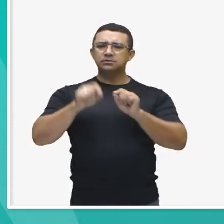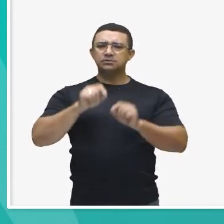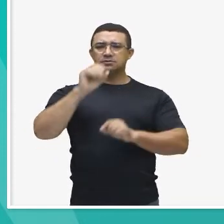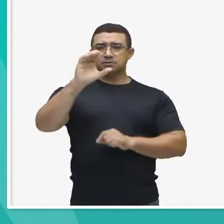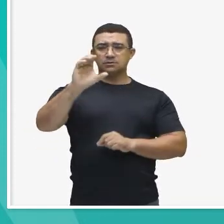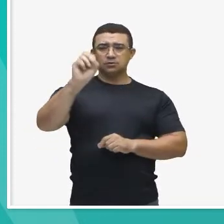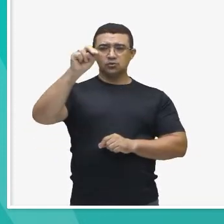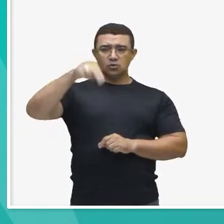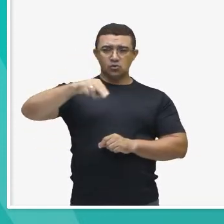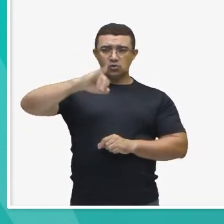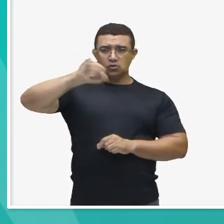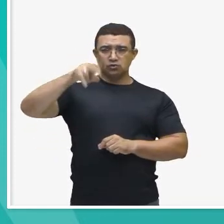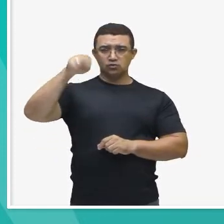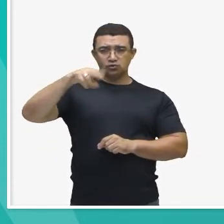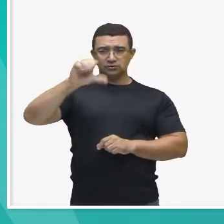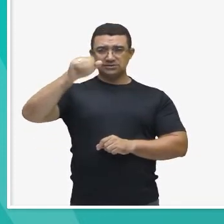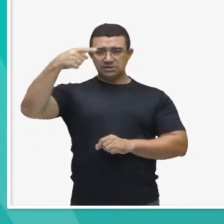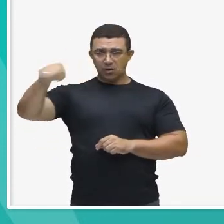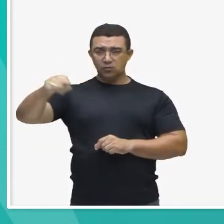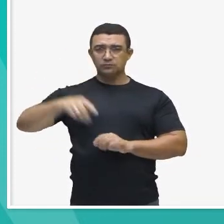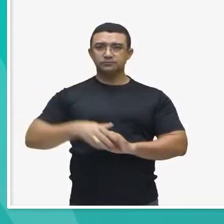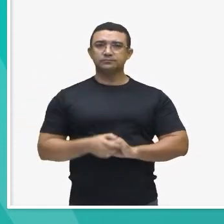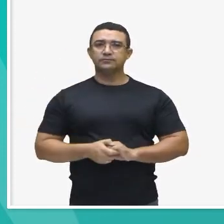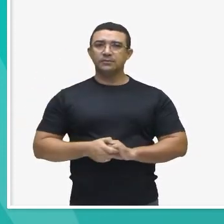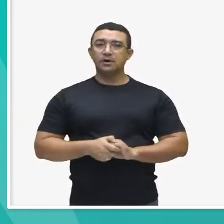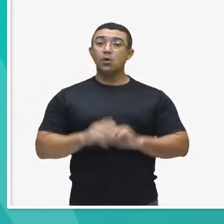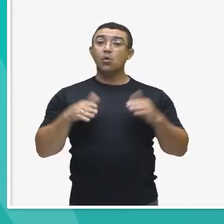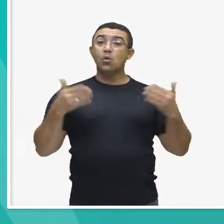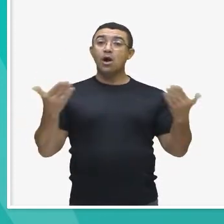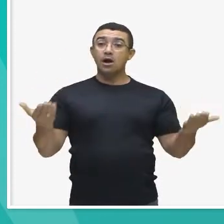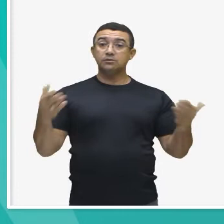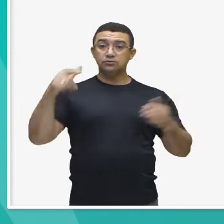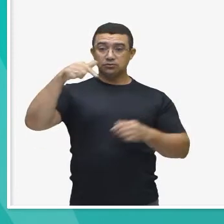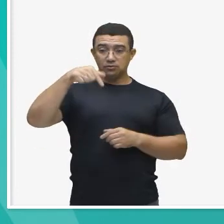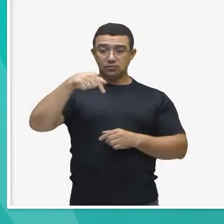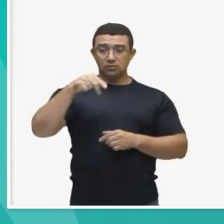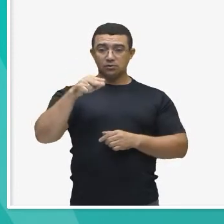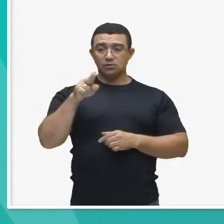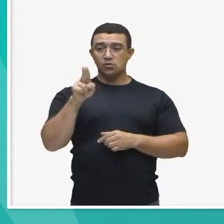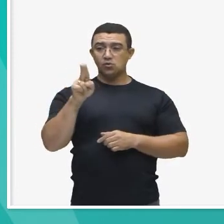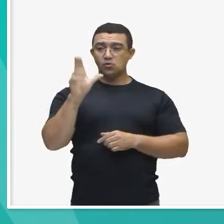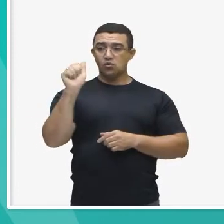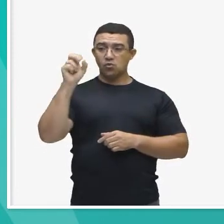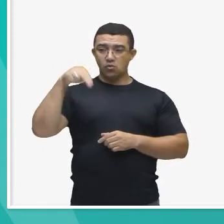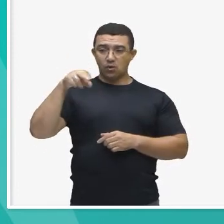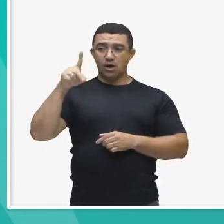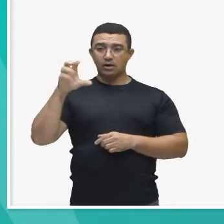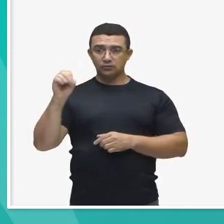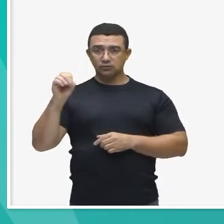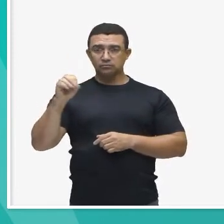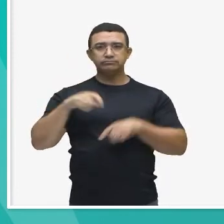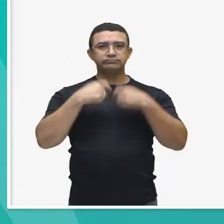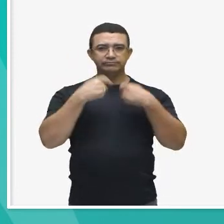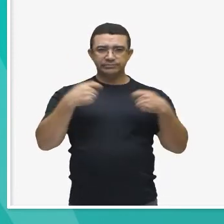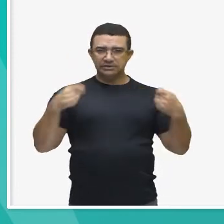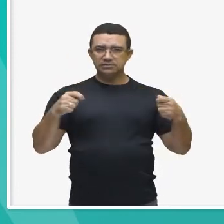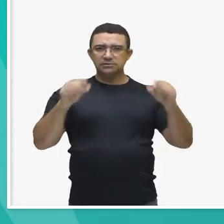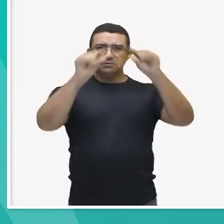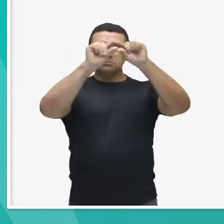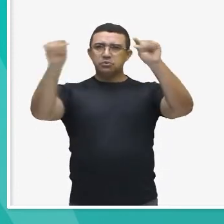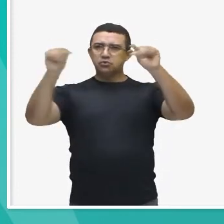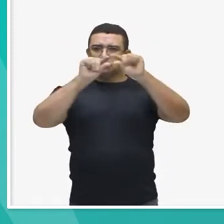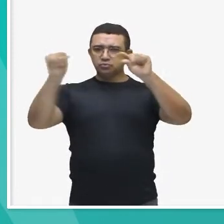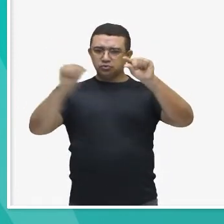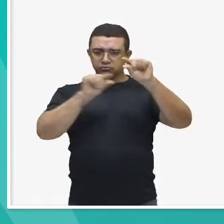conjunção, quando é uma conjunção, eu preciso saber, eu preciso conhecer quais são para me poder